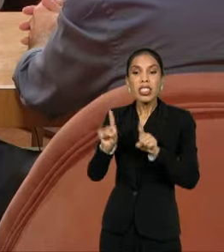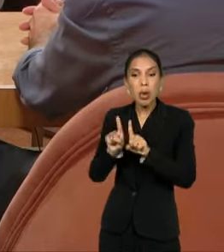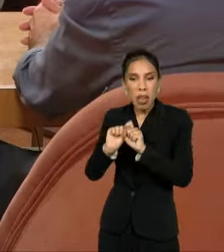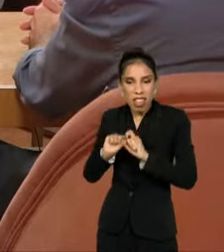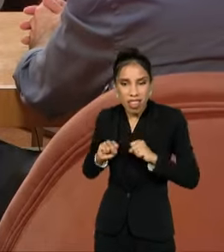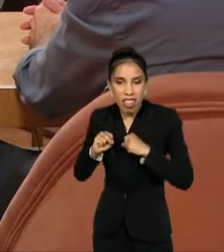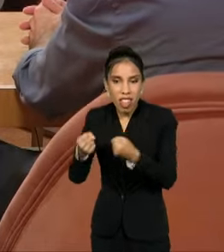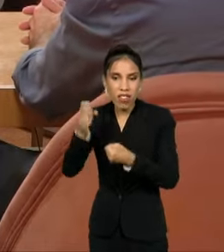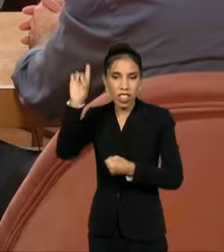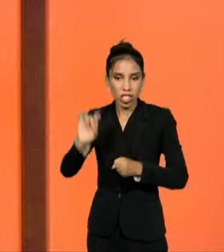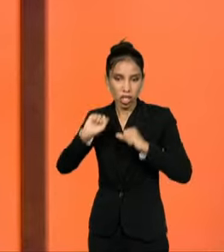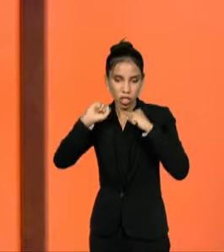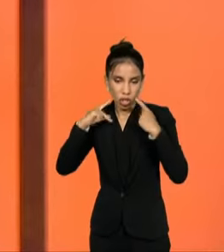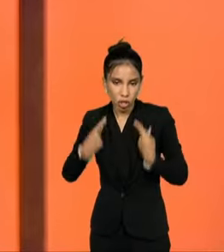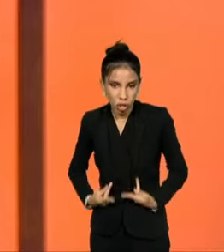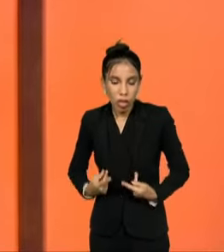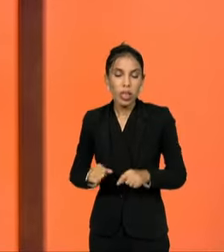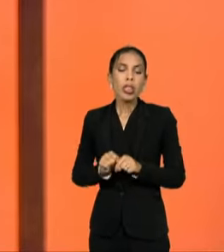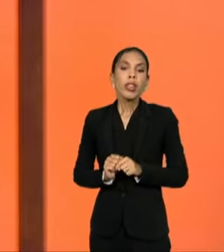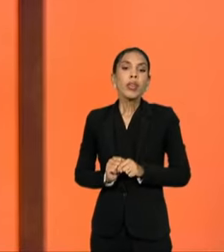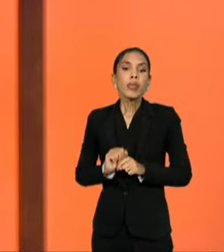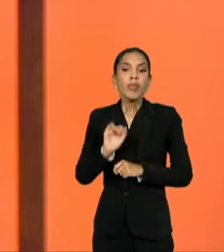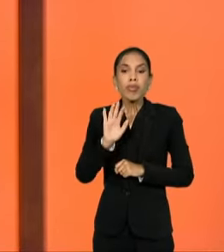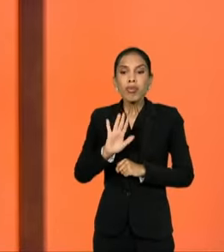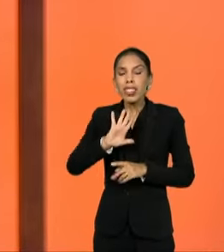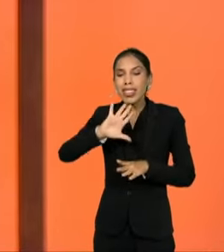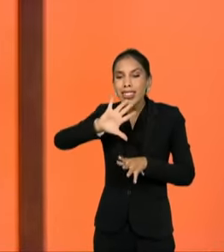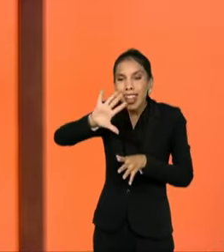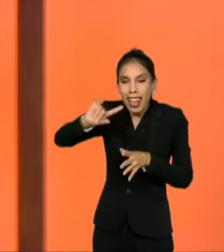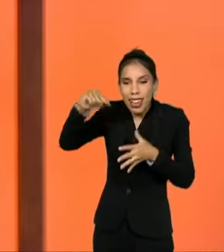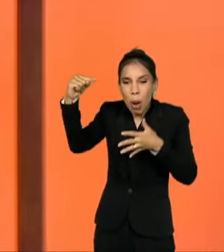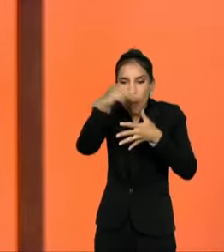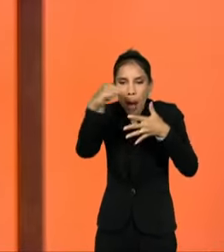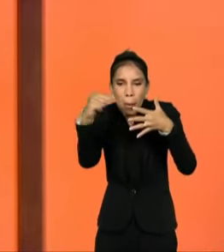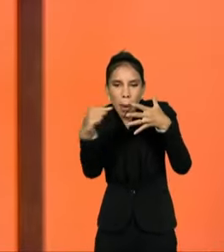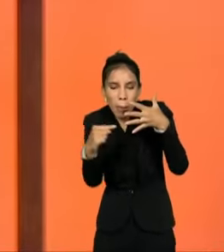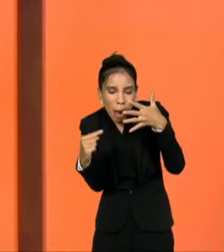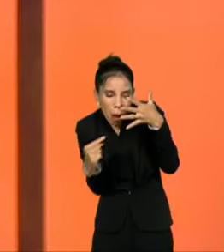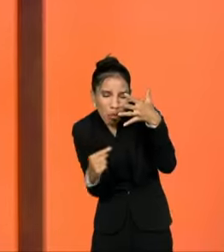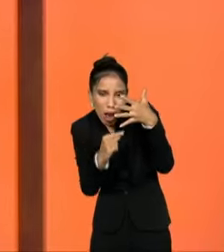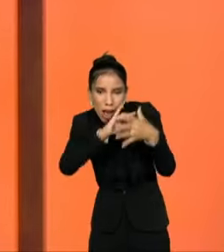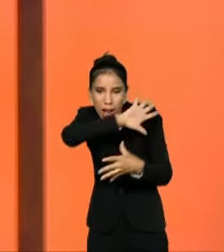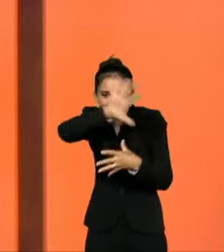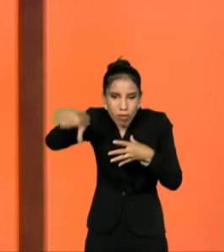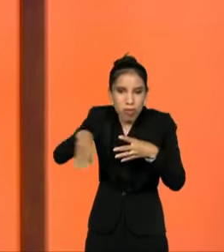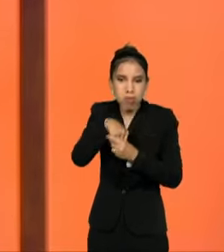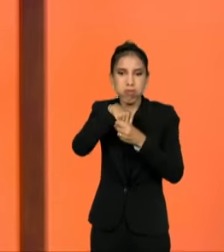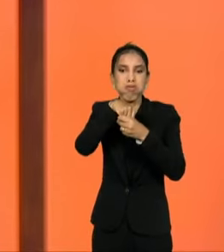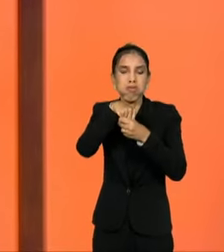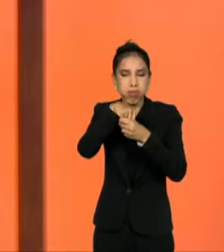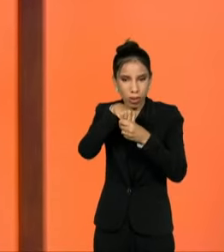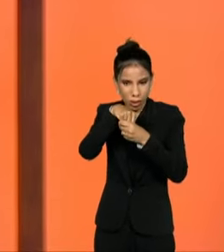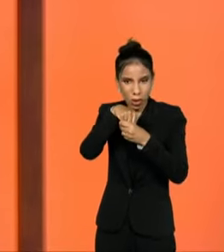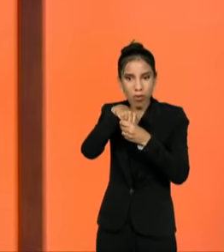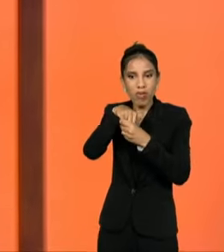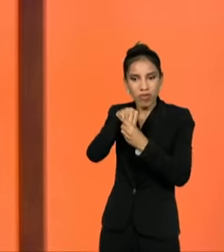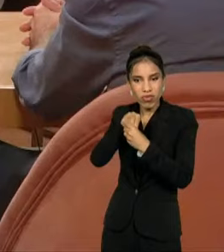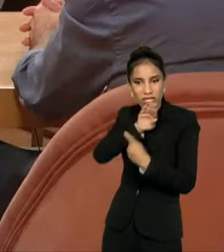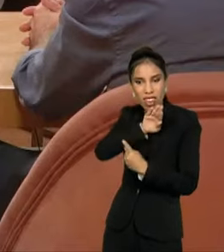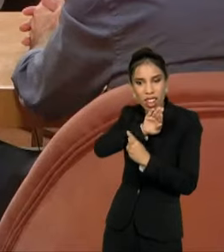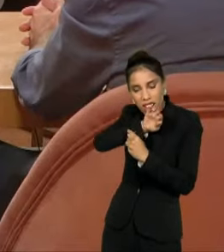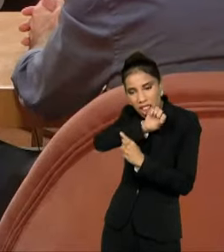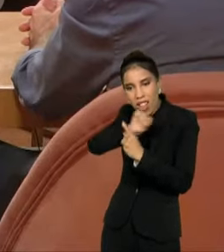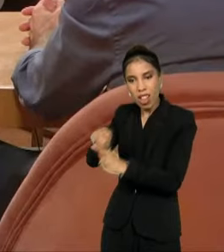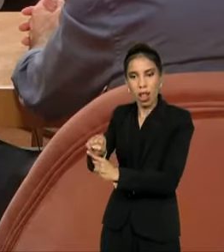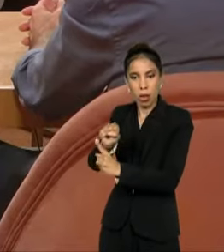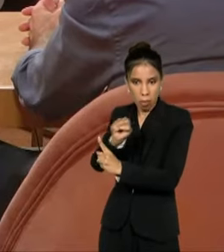ter feito parte do nosso grupo político que enfrentou. Eu acho que tem um combo aí de coisas que sempre irritaram muito essa elite corrupta. De